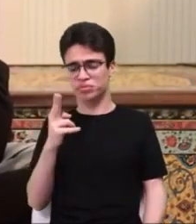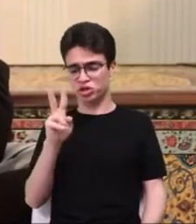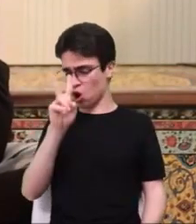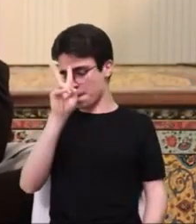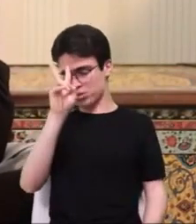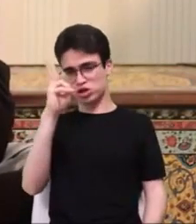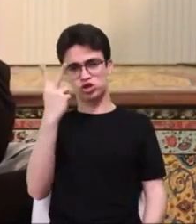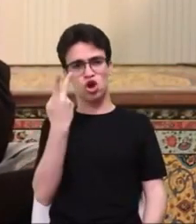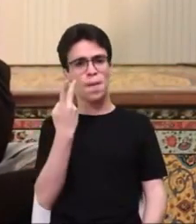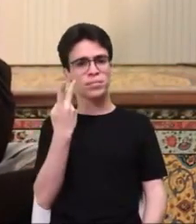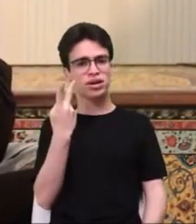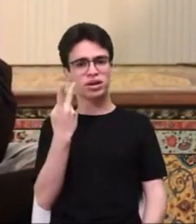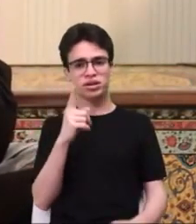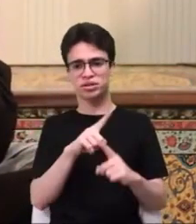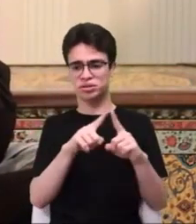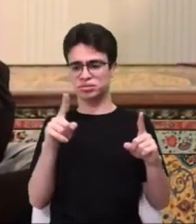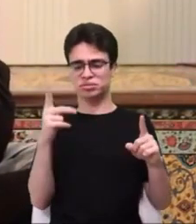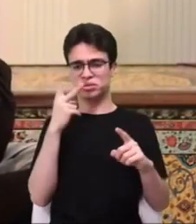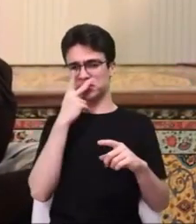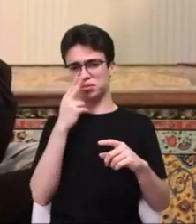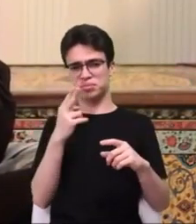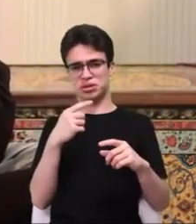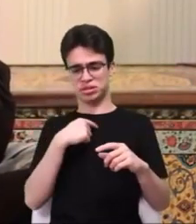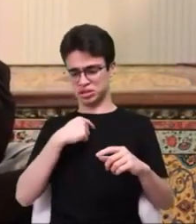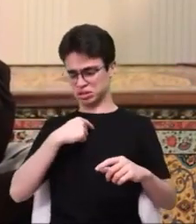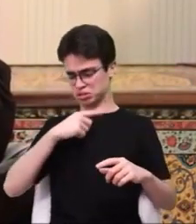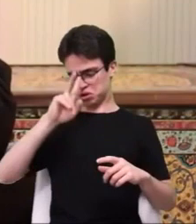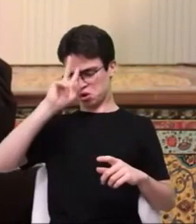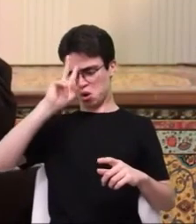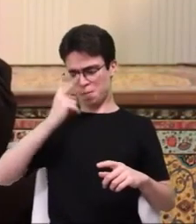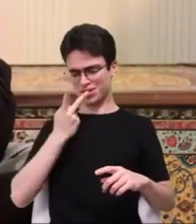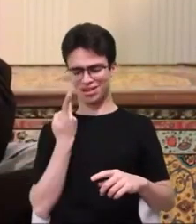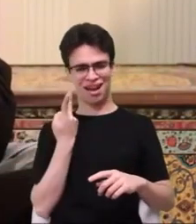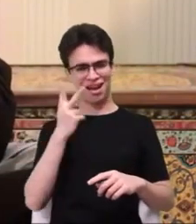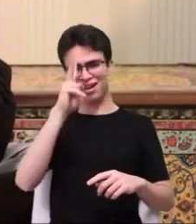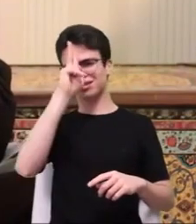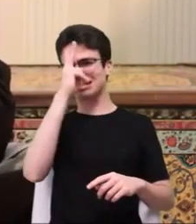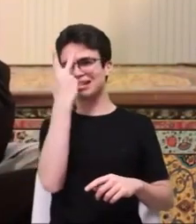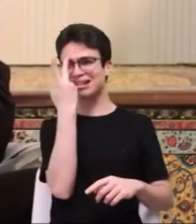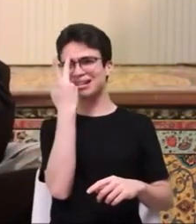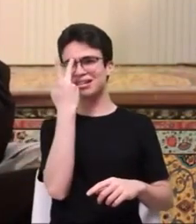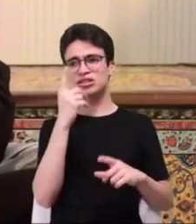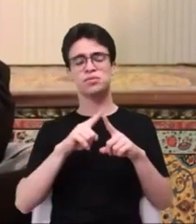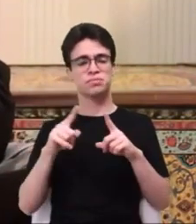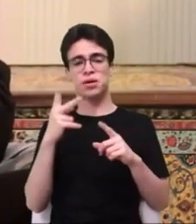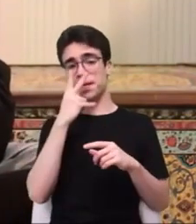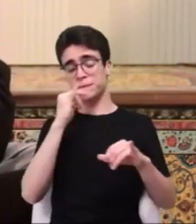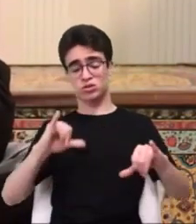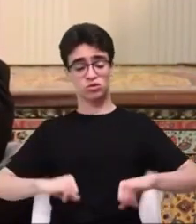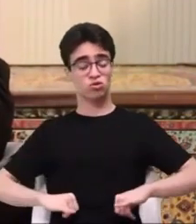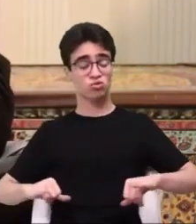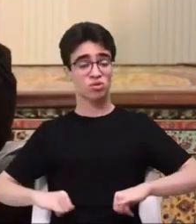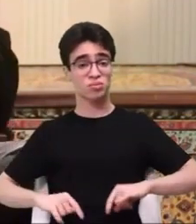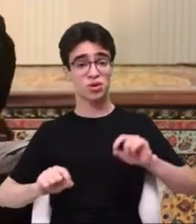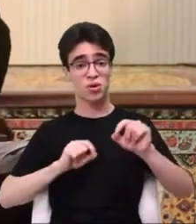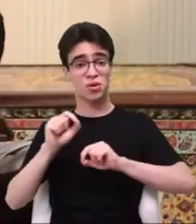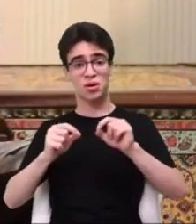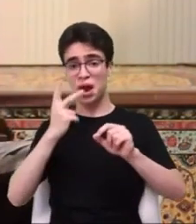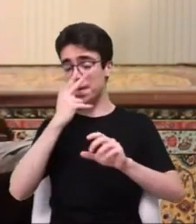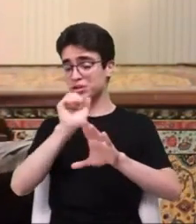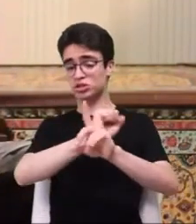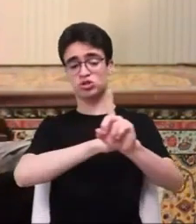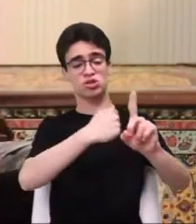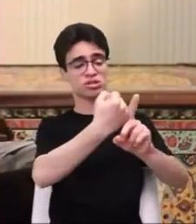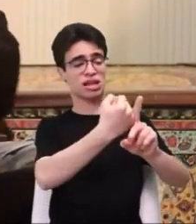egodistônicas, que elas não estão em sintonia com o eu, e que o que gera sofrimento é a